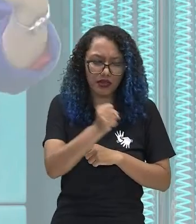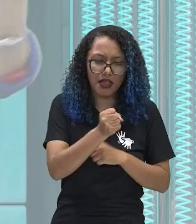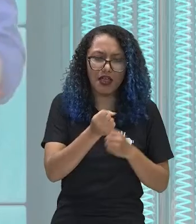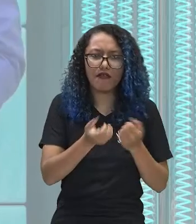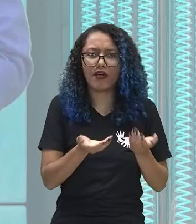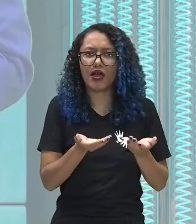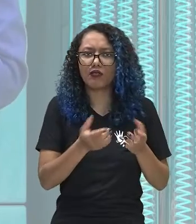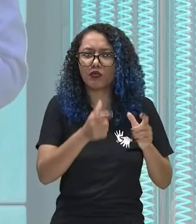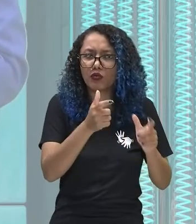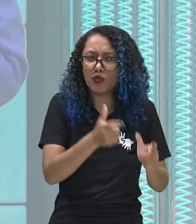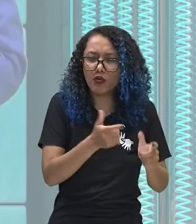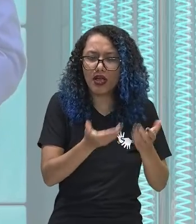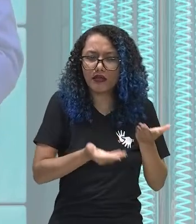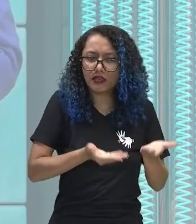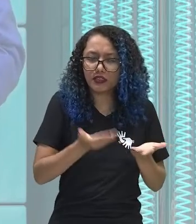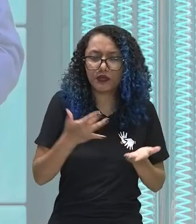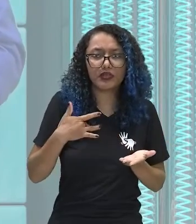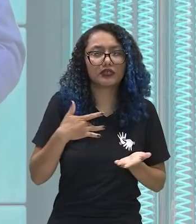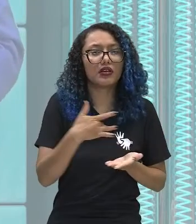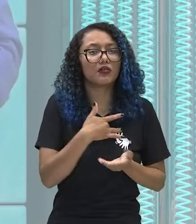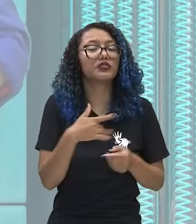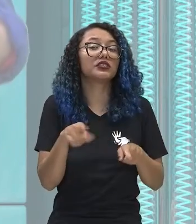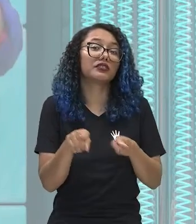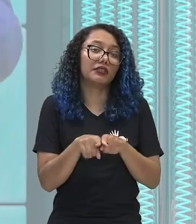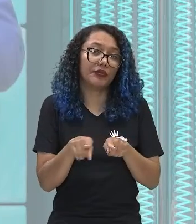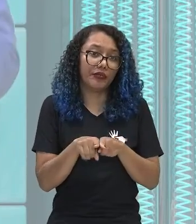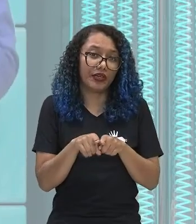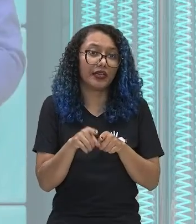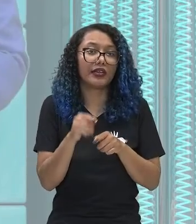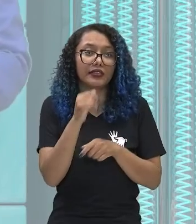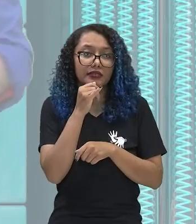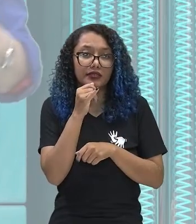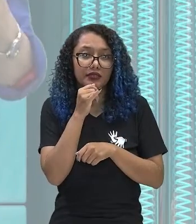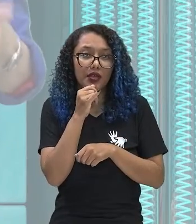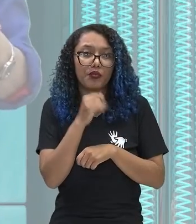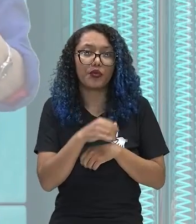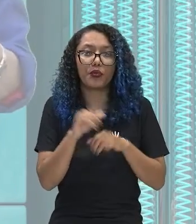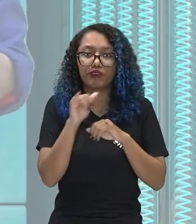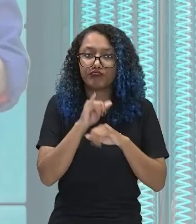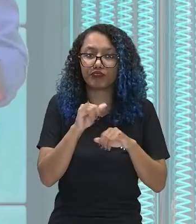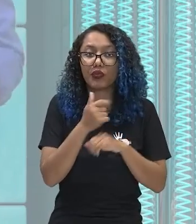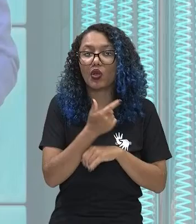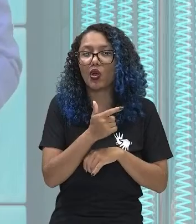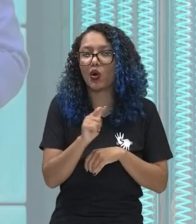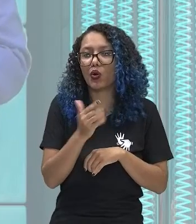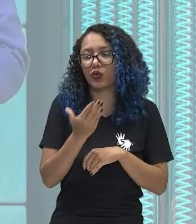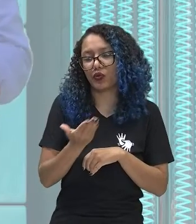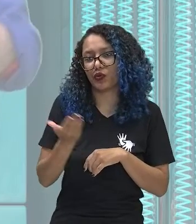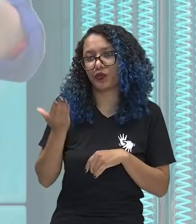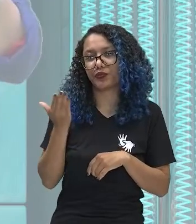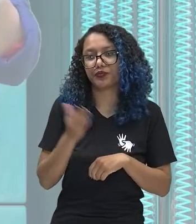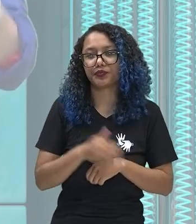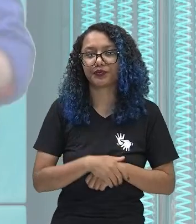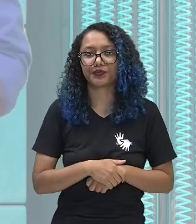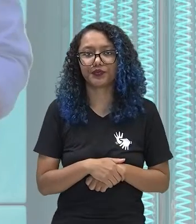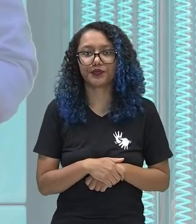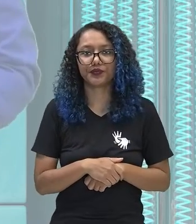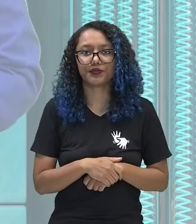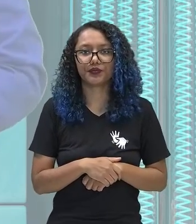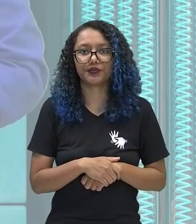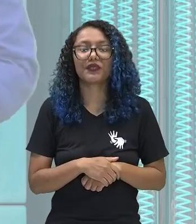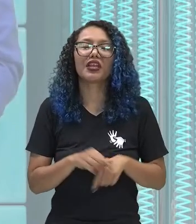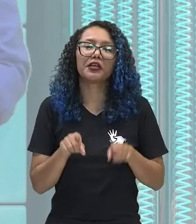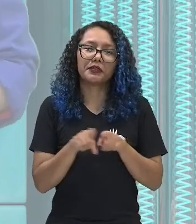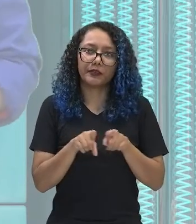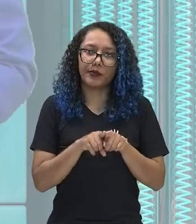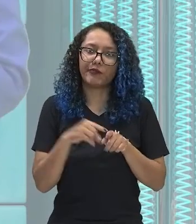Então, esse também é um exemplo de campanha publicitária. Um outro exemplo é este aqui, né? E há muita